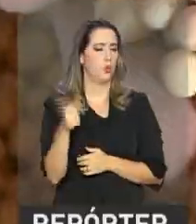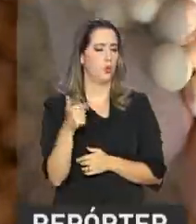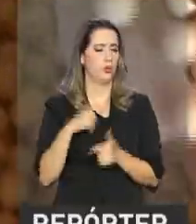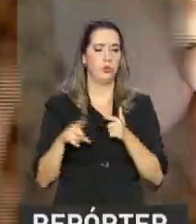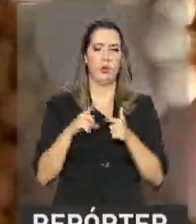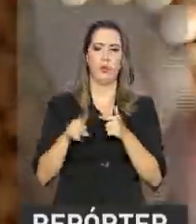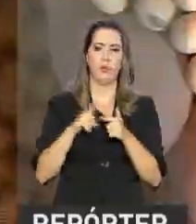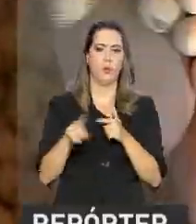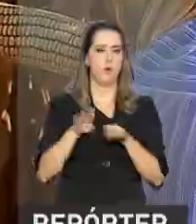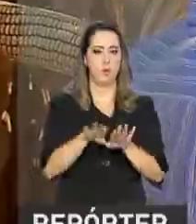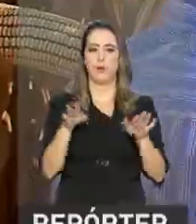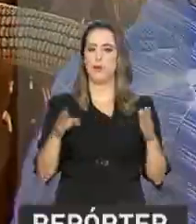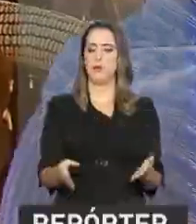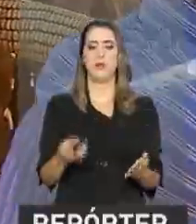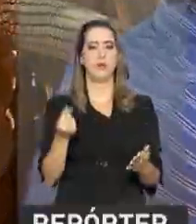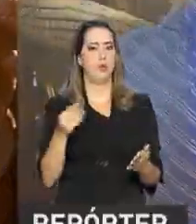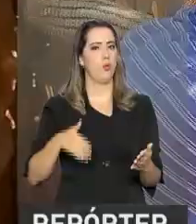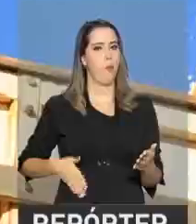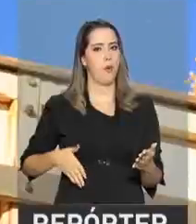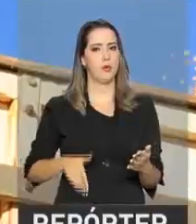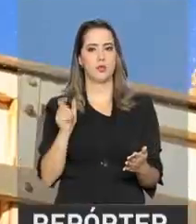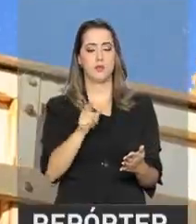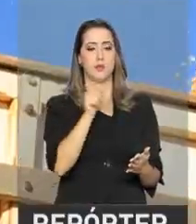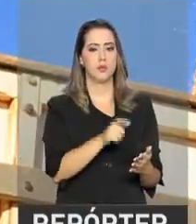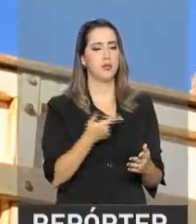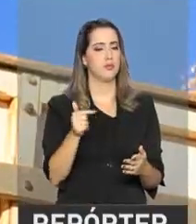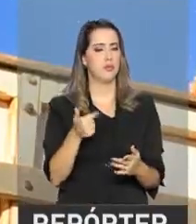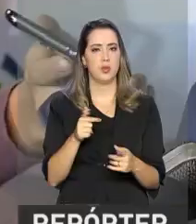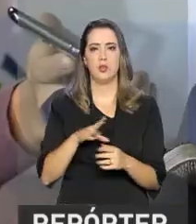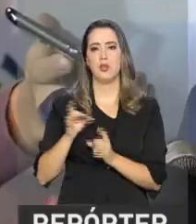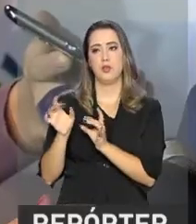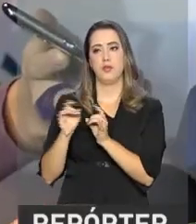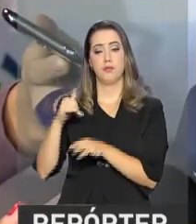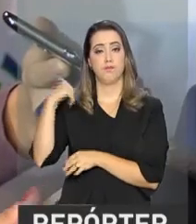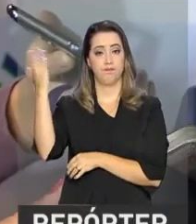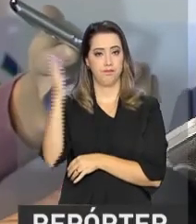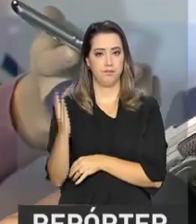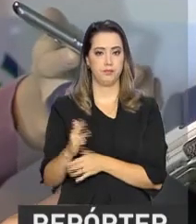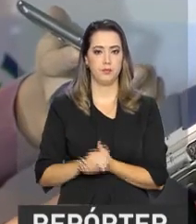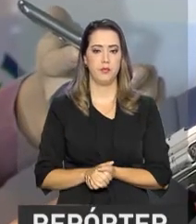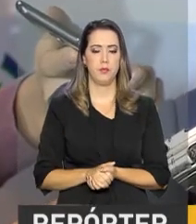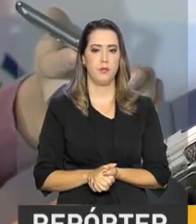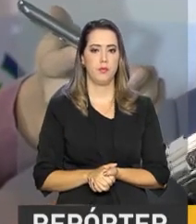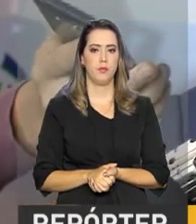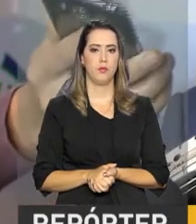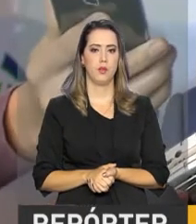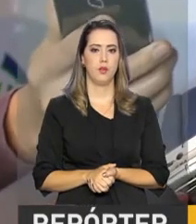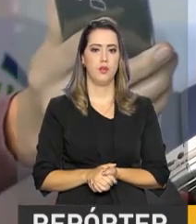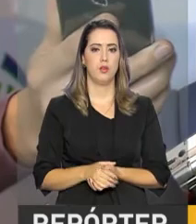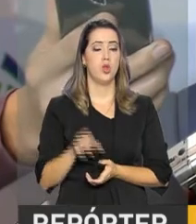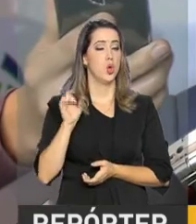na mesa do brasileiro no bolso dos produtores e nem no mercado externo não vai ter nenhum impacto o impacto vai ser só